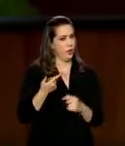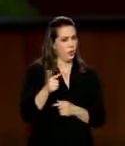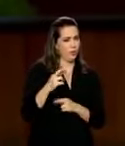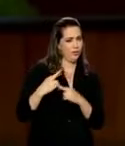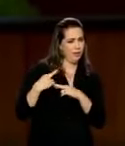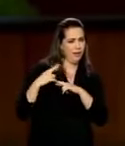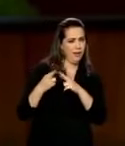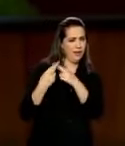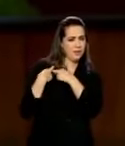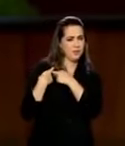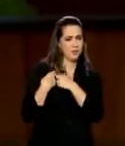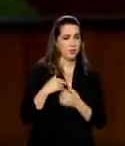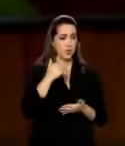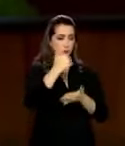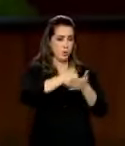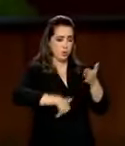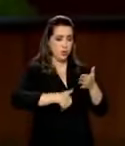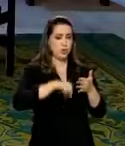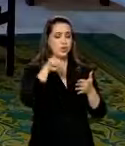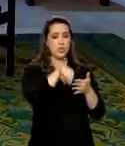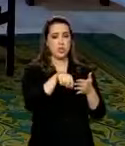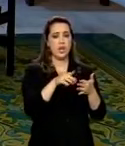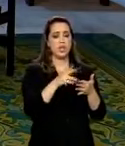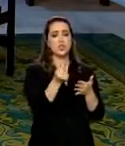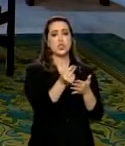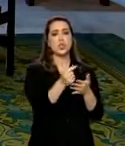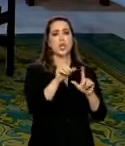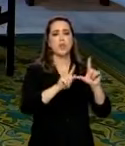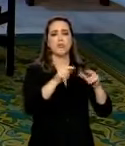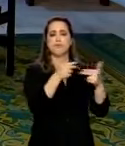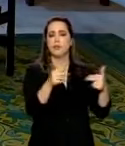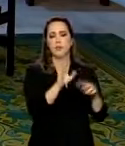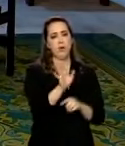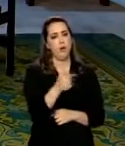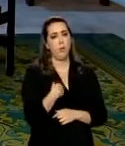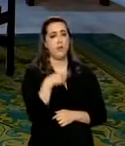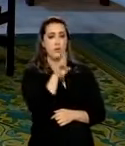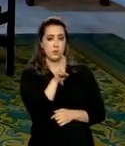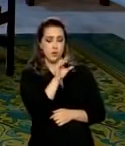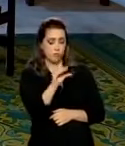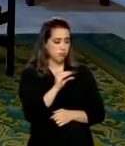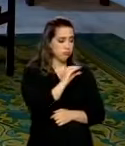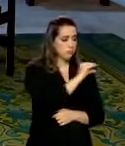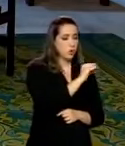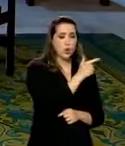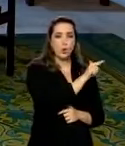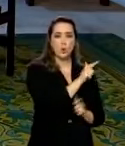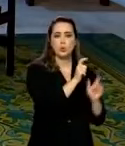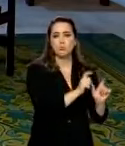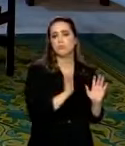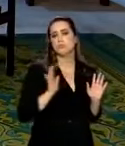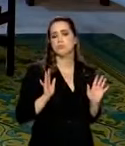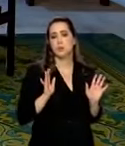dinheiro da imprensa. Eu simplesmente gastei em outro local. Eu posso resolver o problema de deixar de ser acusado